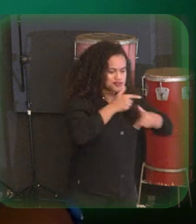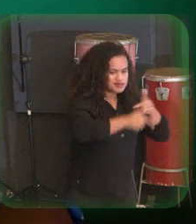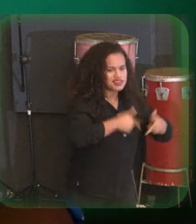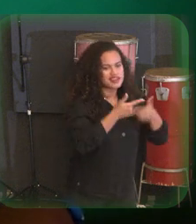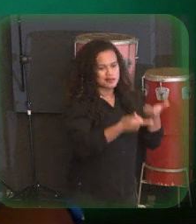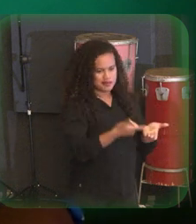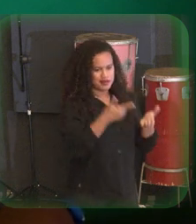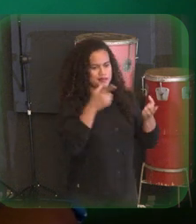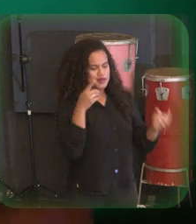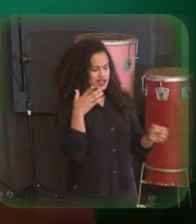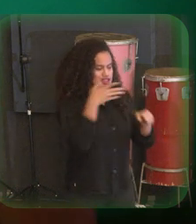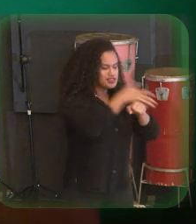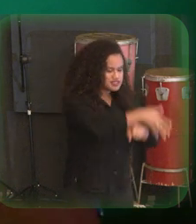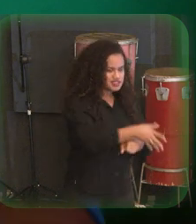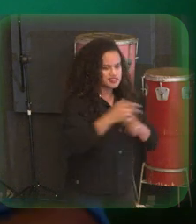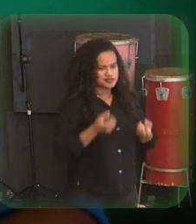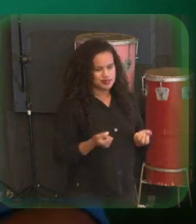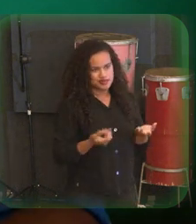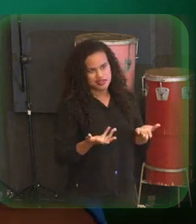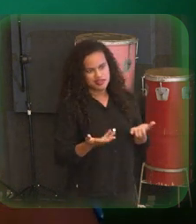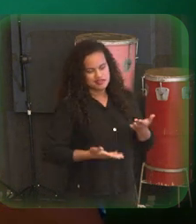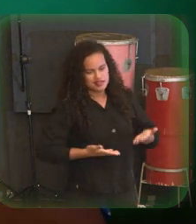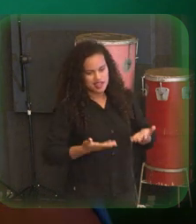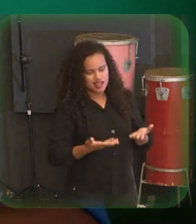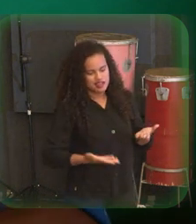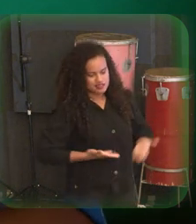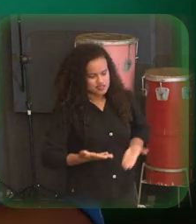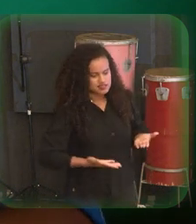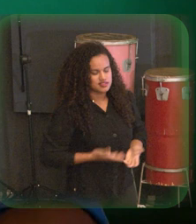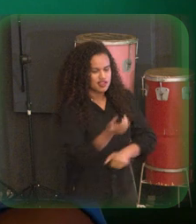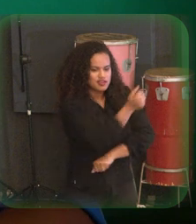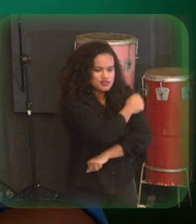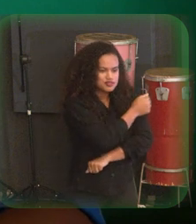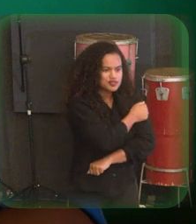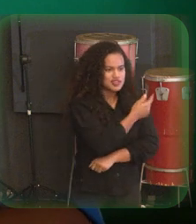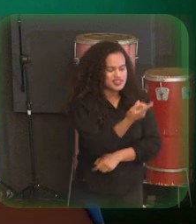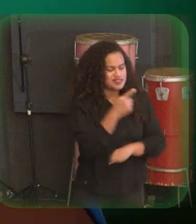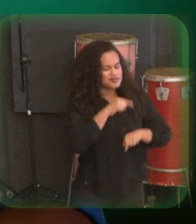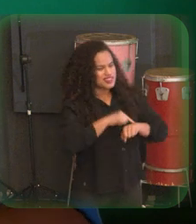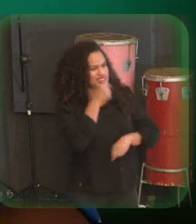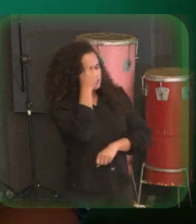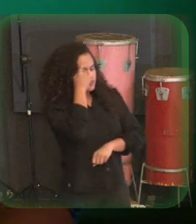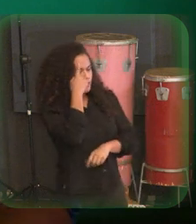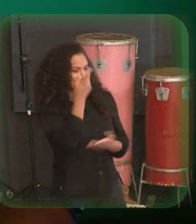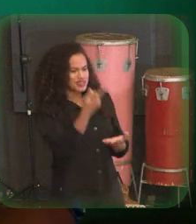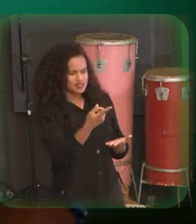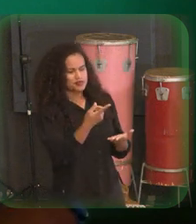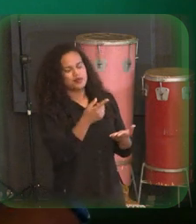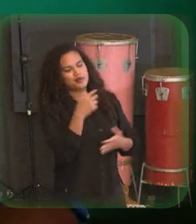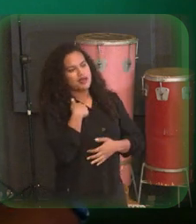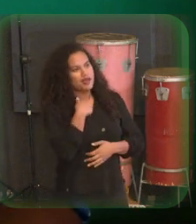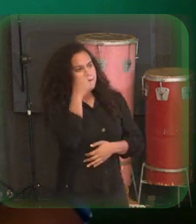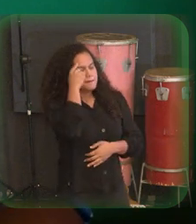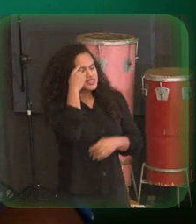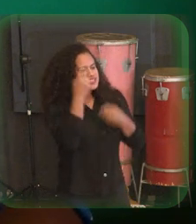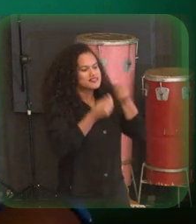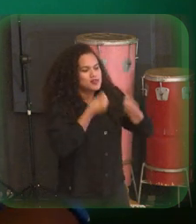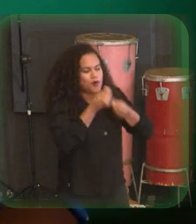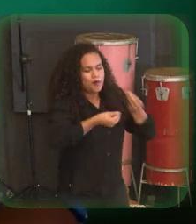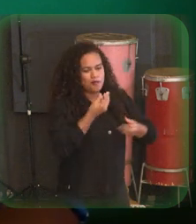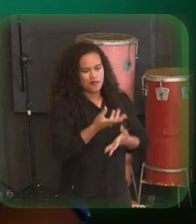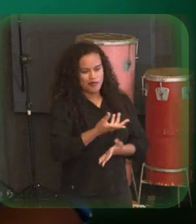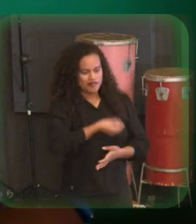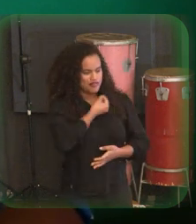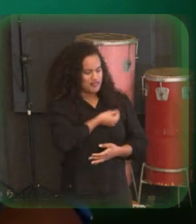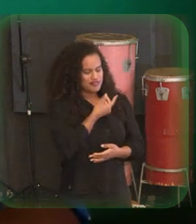acesso à assistência ao estudante. E naquele momento, parecia impossível da instituição viver sem aquele programa. E a gente acreditou,